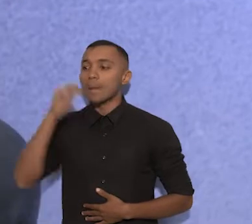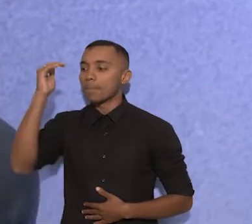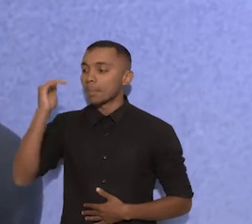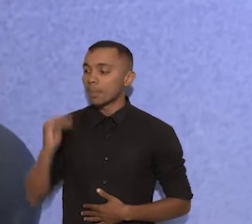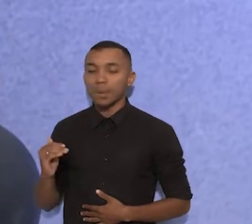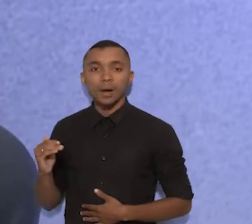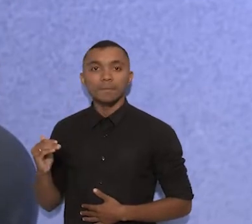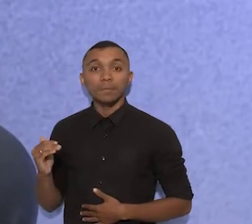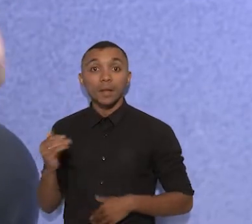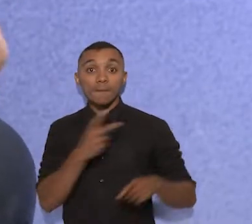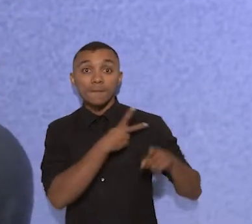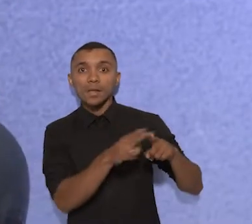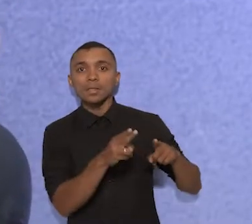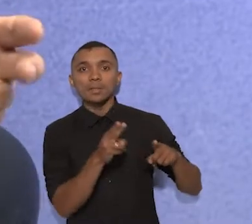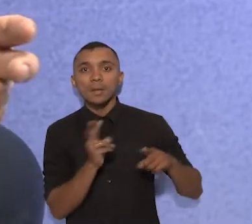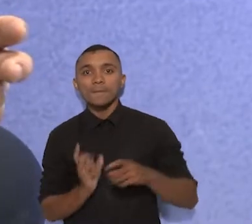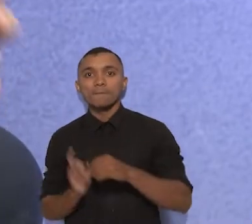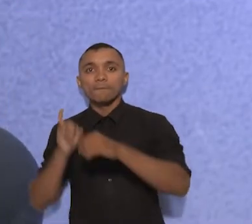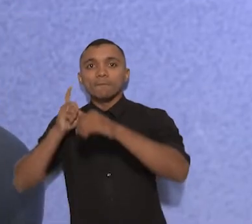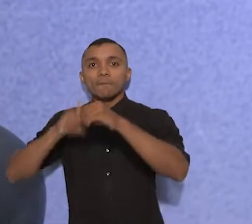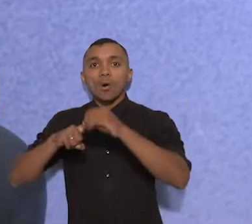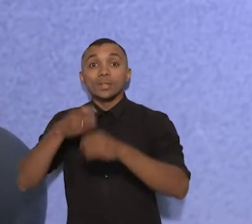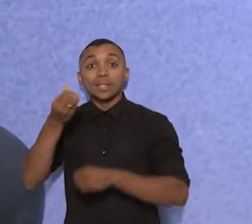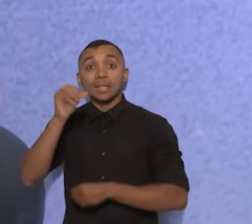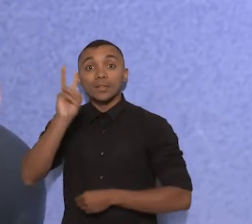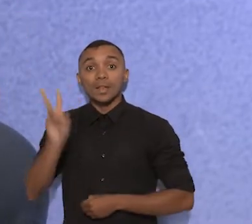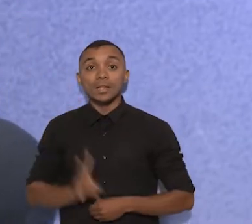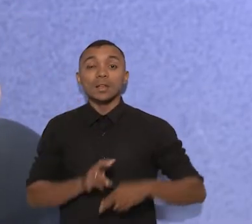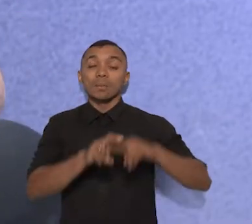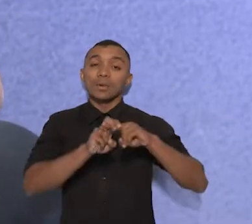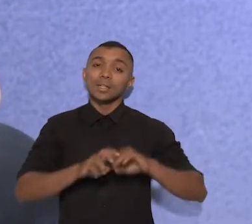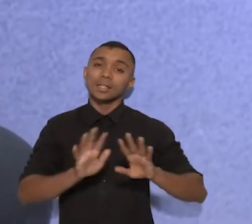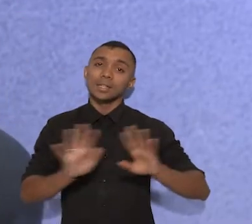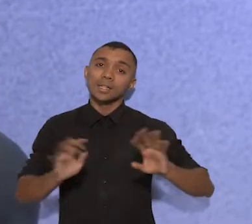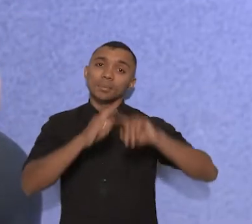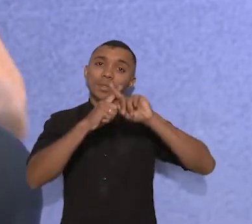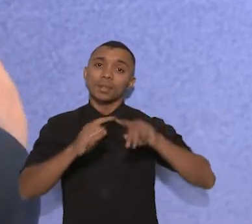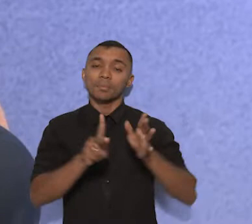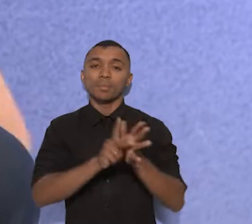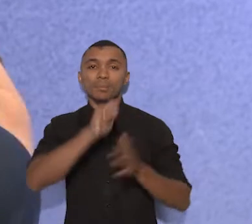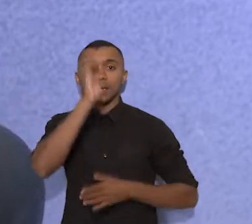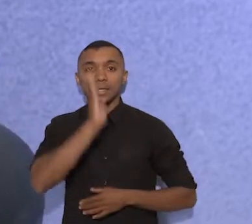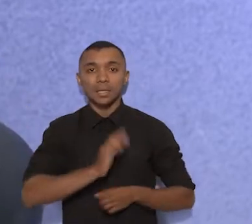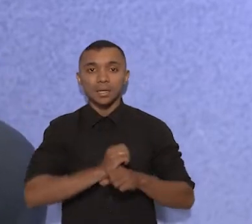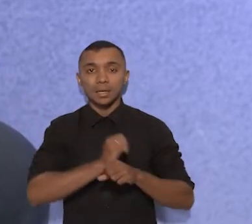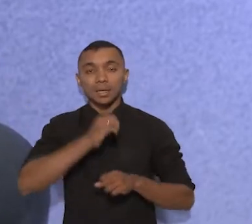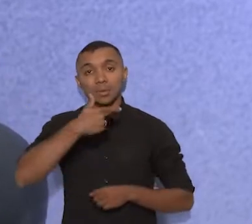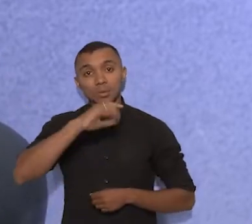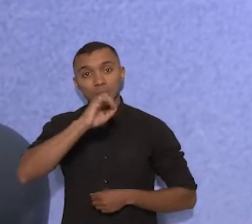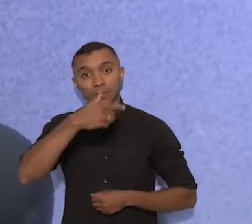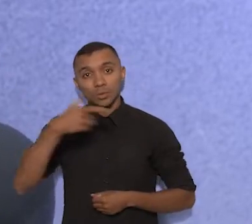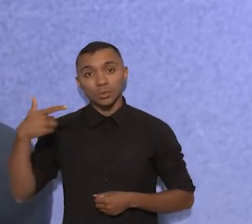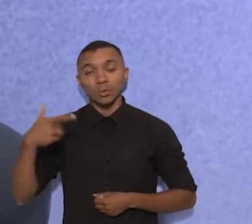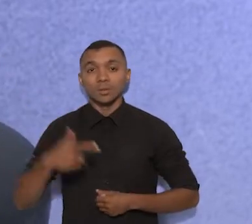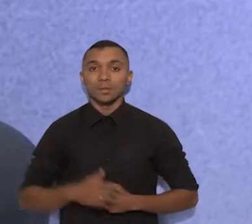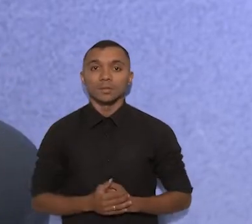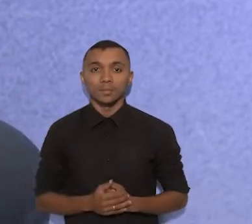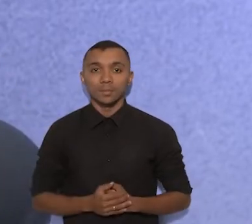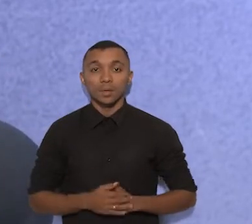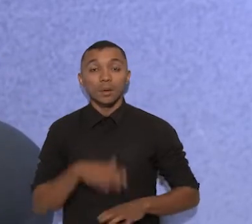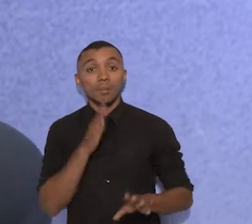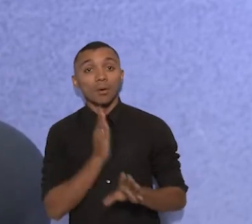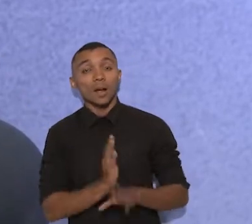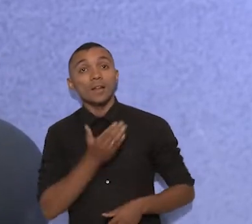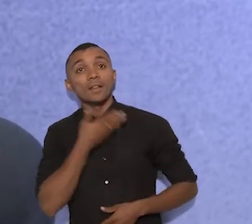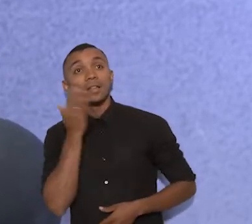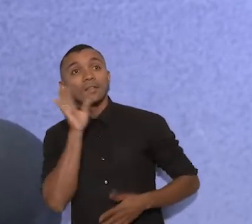5, 6 posições. E assim vai acontecendo o Campeonato Brasileiro 2022. Uma gangorra ali que, né, ninguém sabe